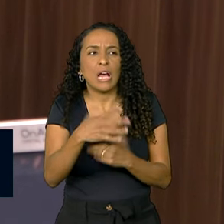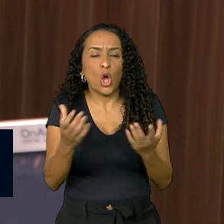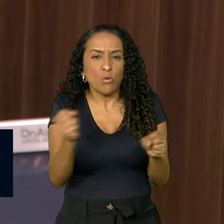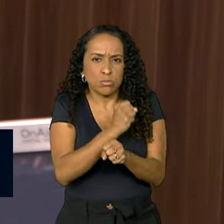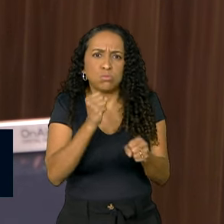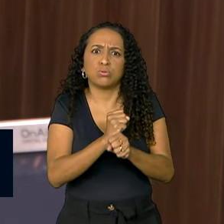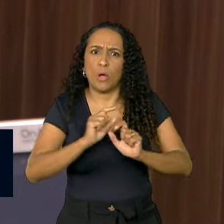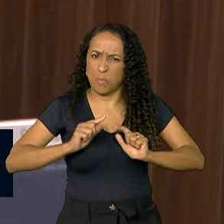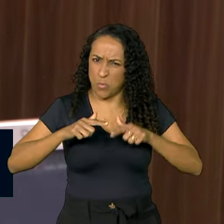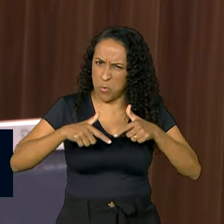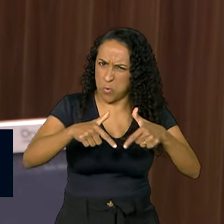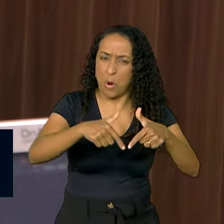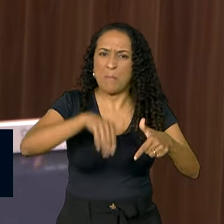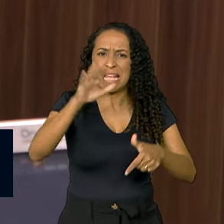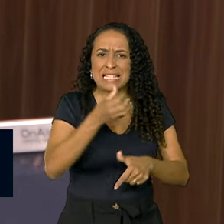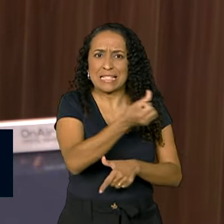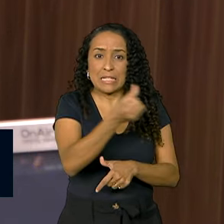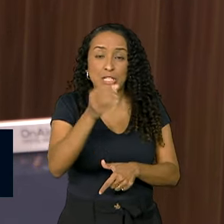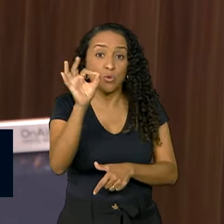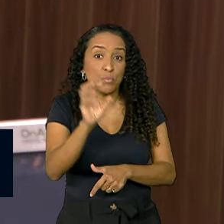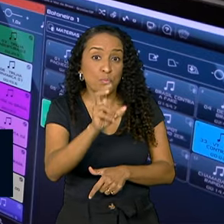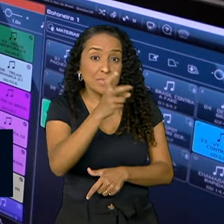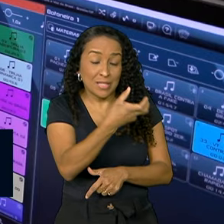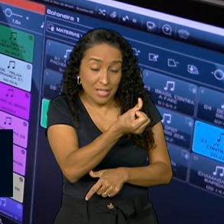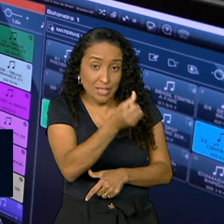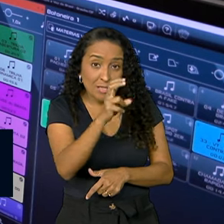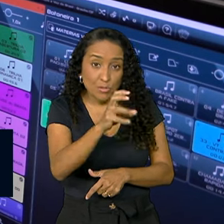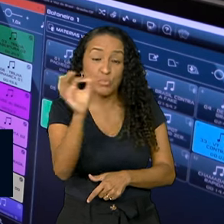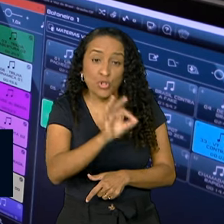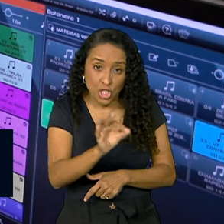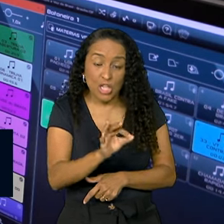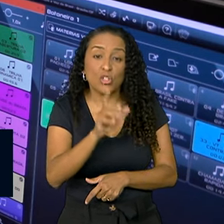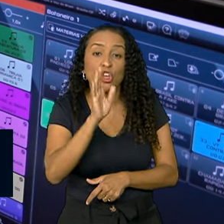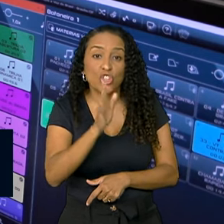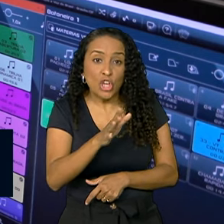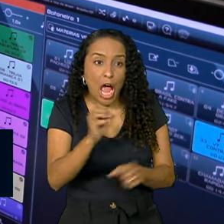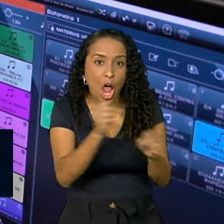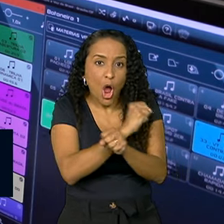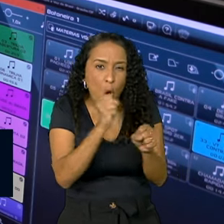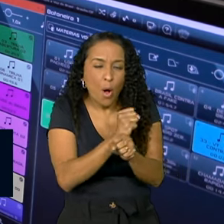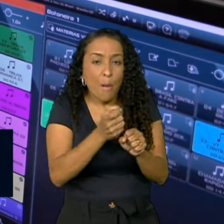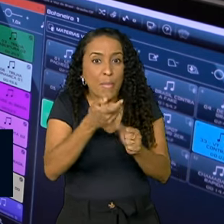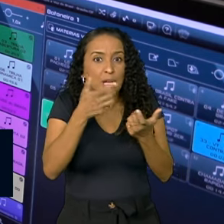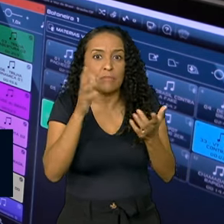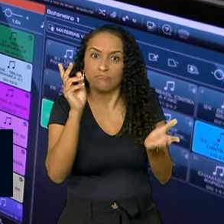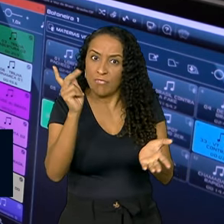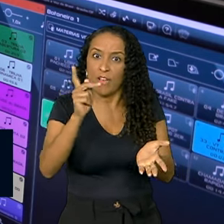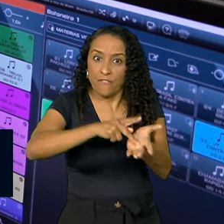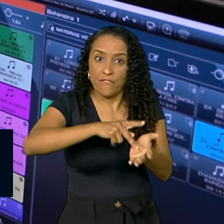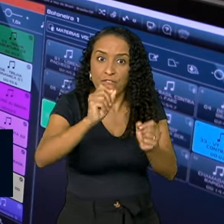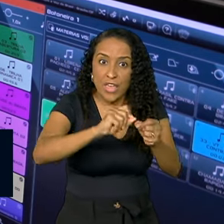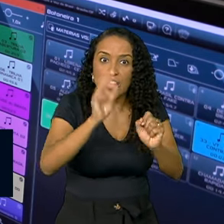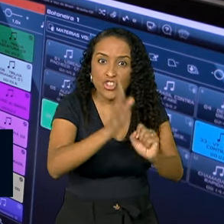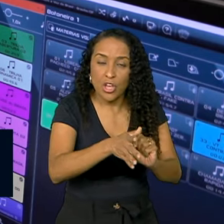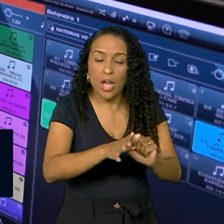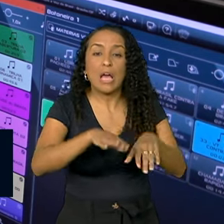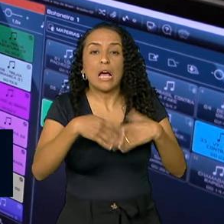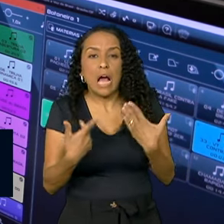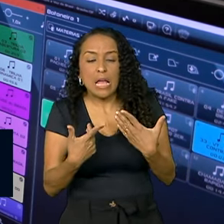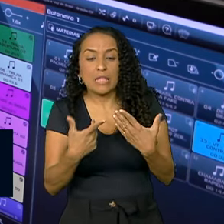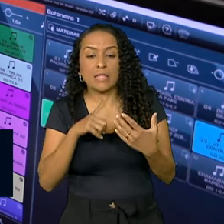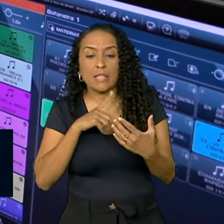a todo vapor com mais de 65% de de de de obra já executada e ela vai